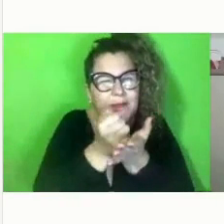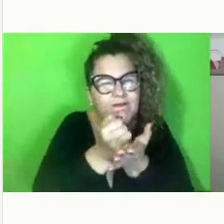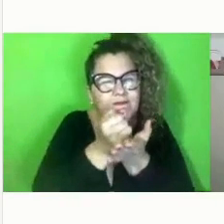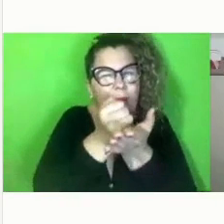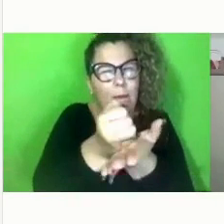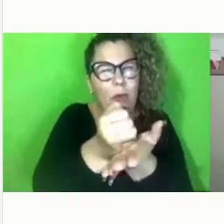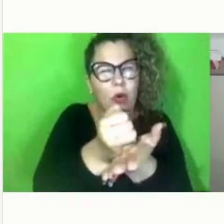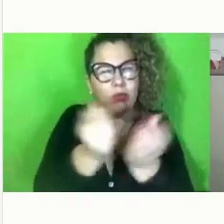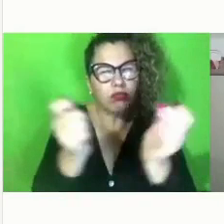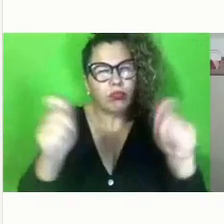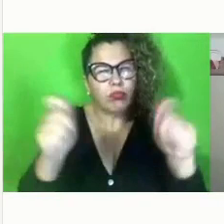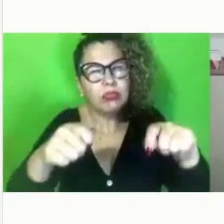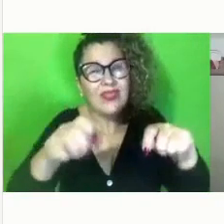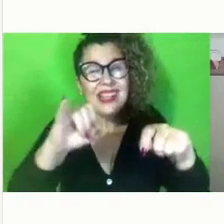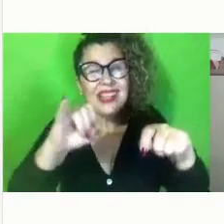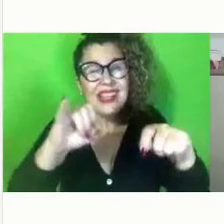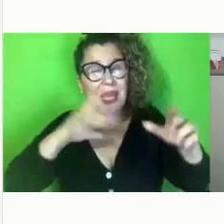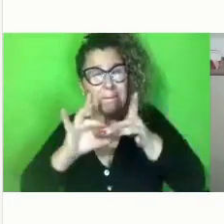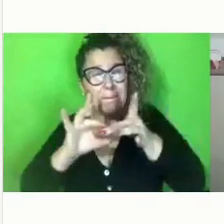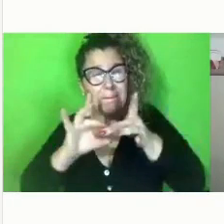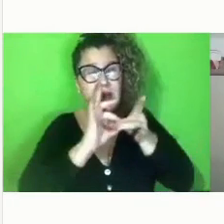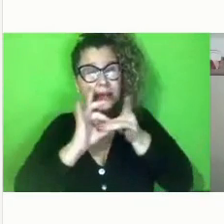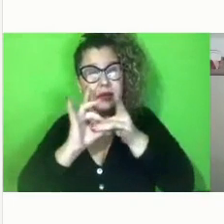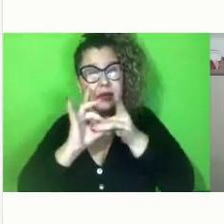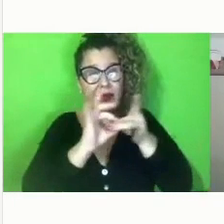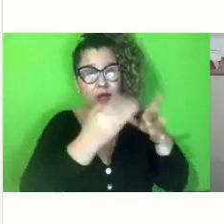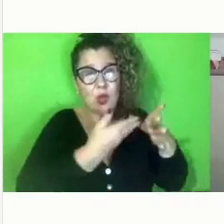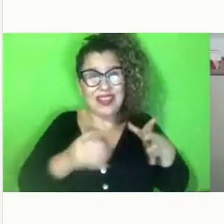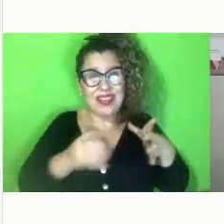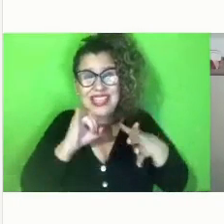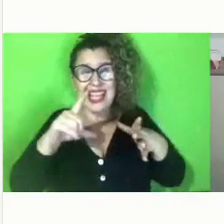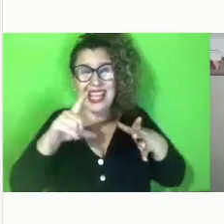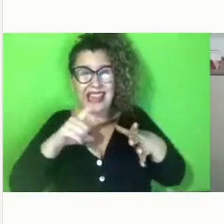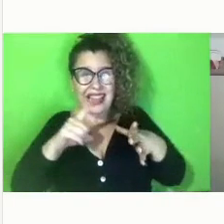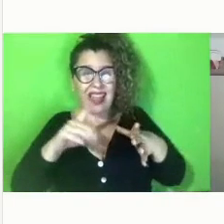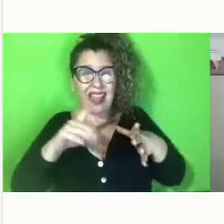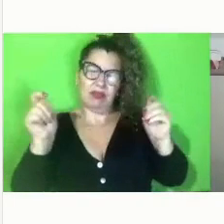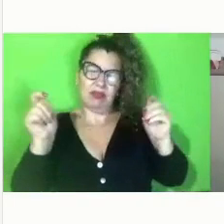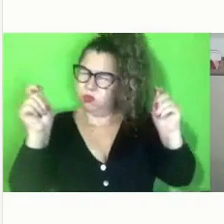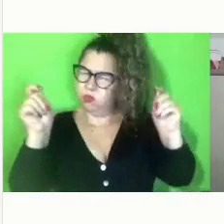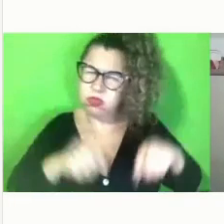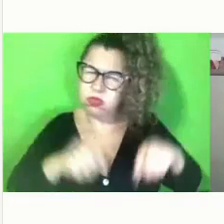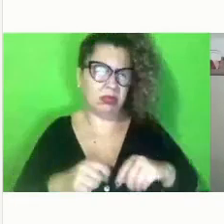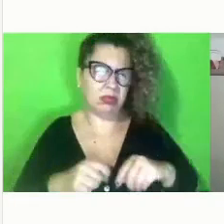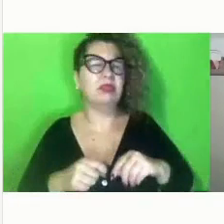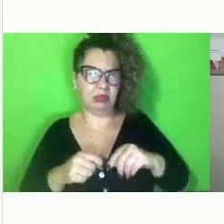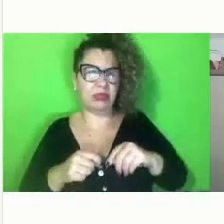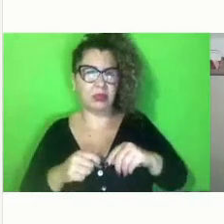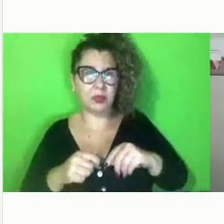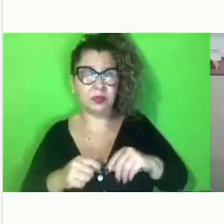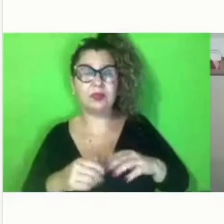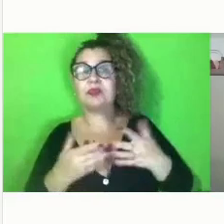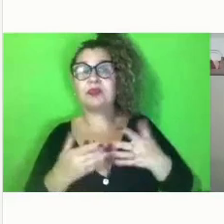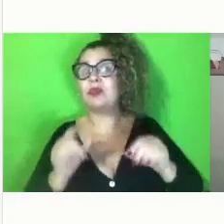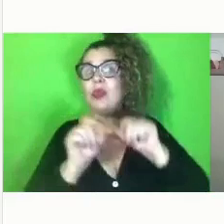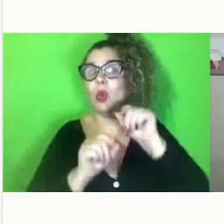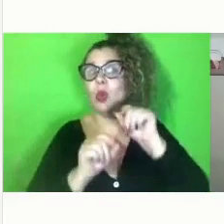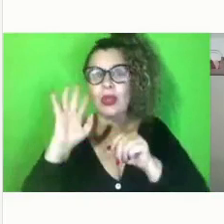a parceria do governo, nós teríamos condições de fazer mais. A Kézia falou agora há pouco a respeito das consultas